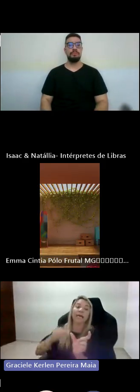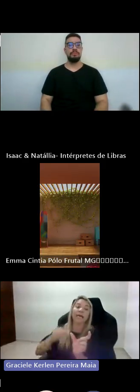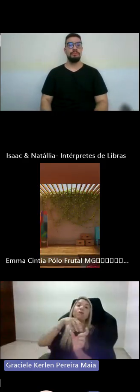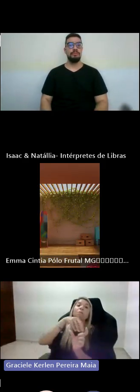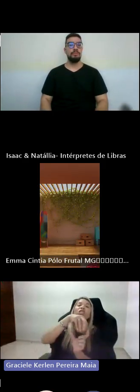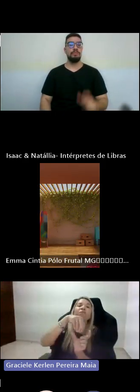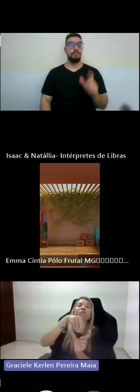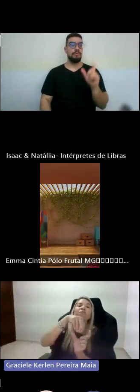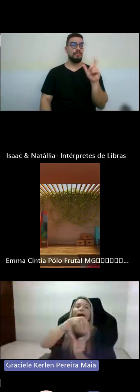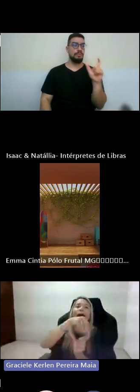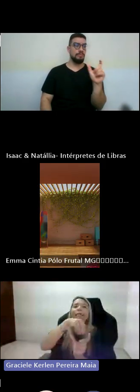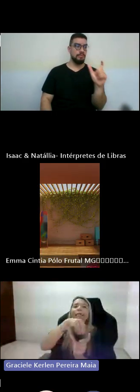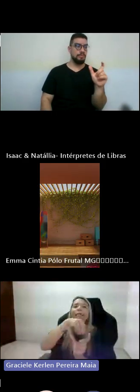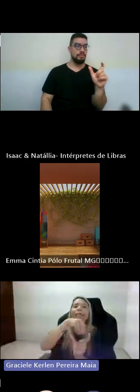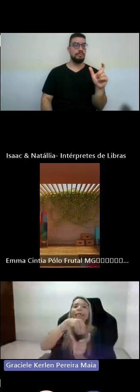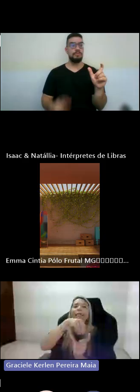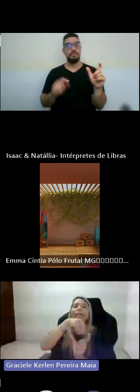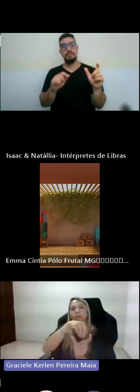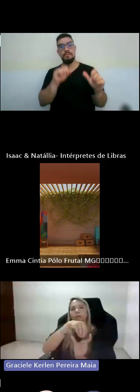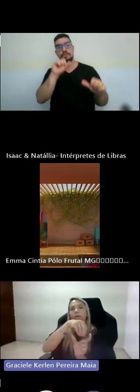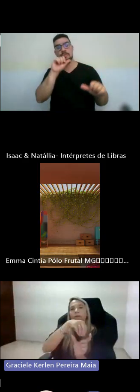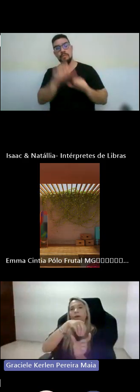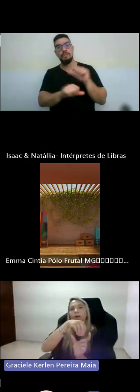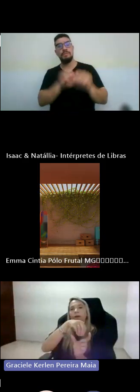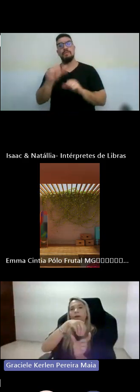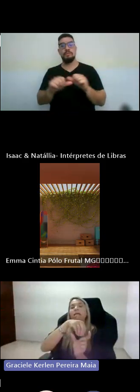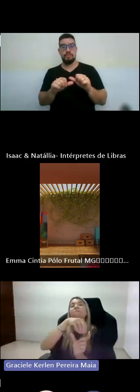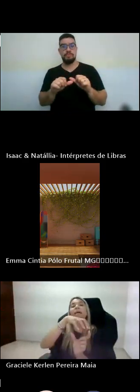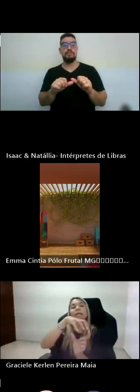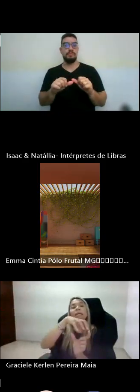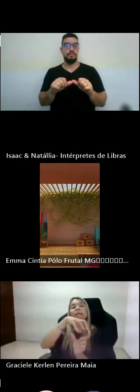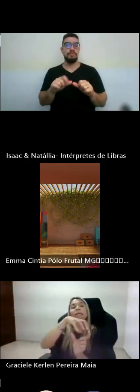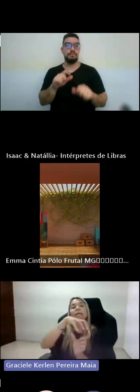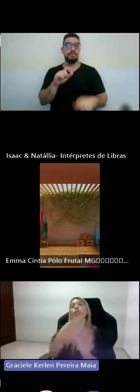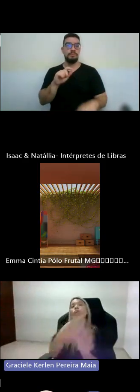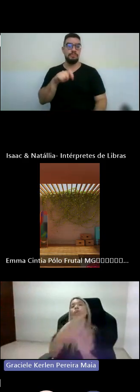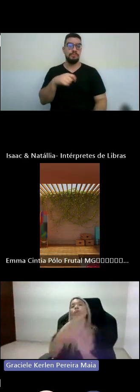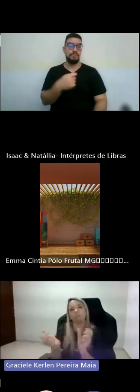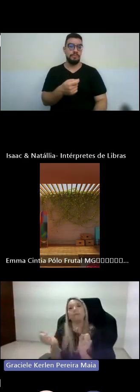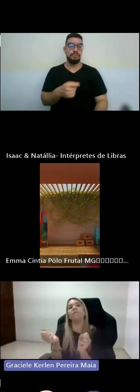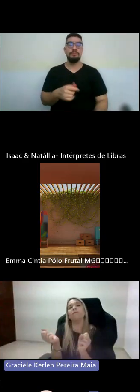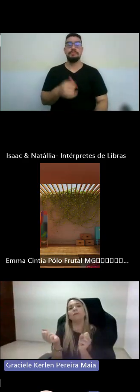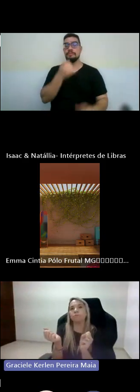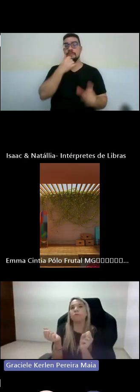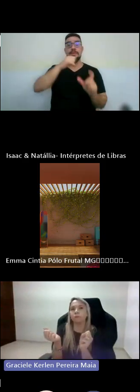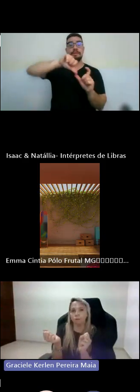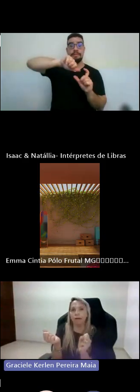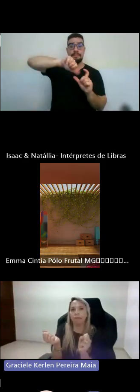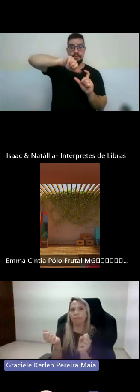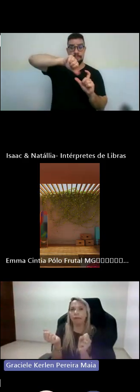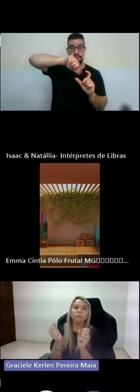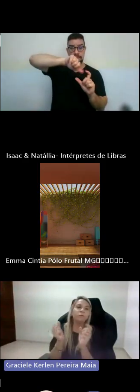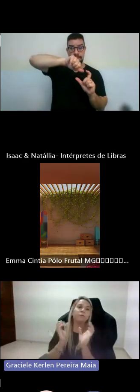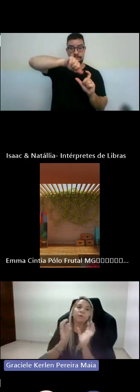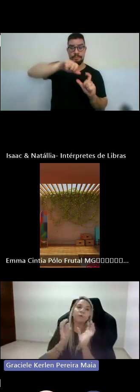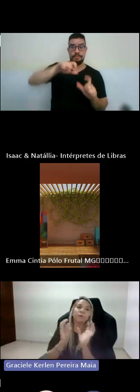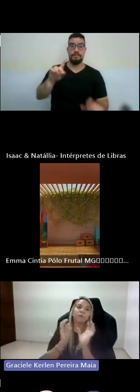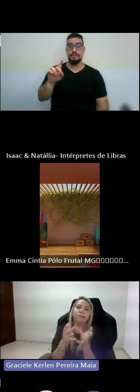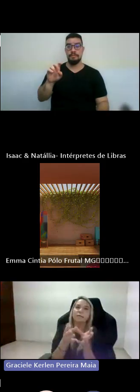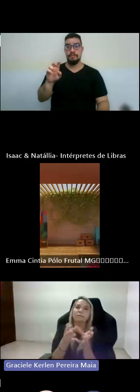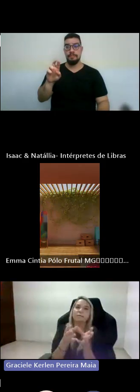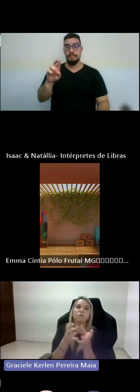palavra é a mesma coisa, e eu vou modificar ela internamente. E vai resultar num outro significado, tá